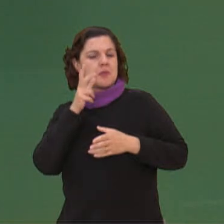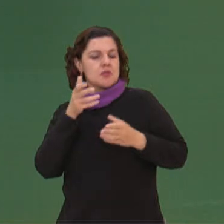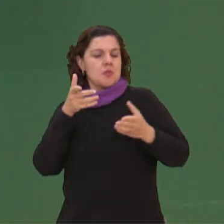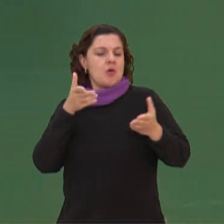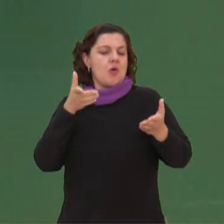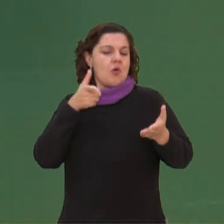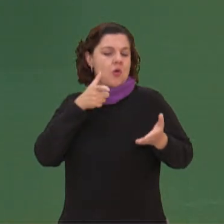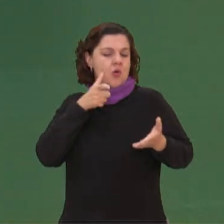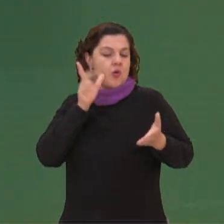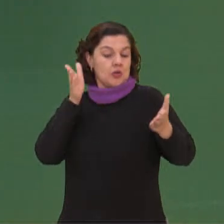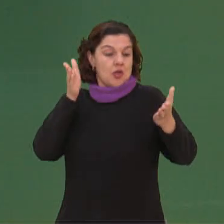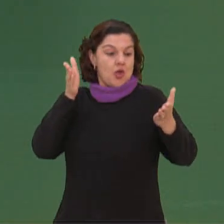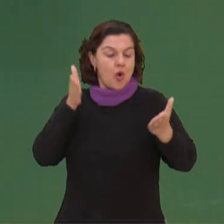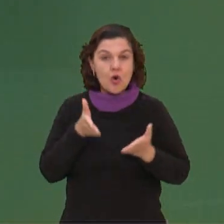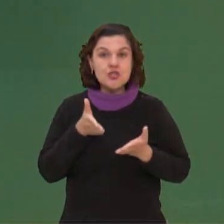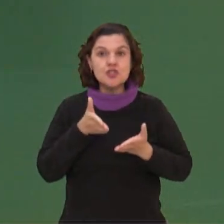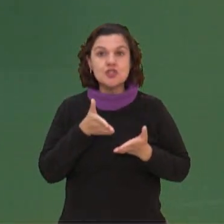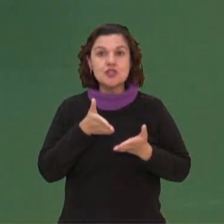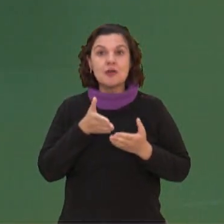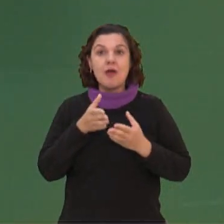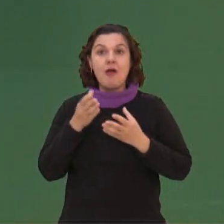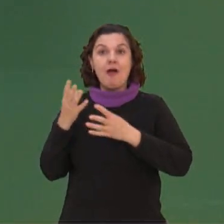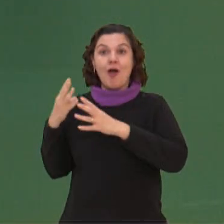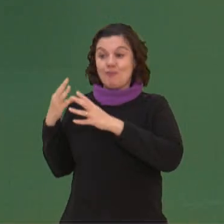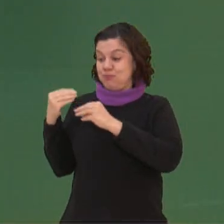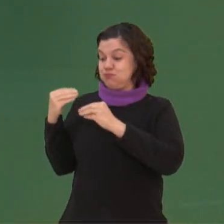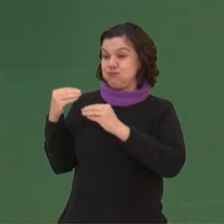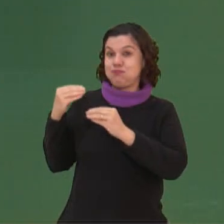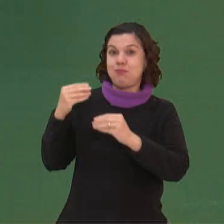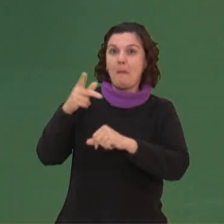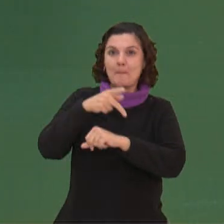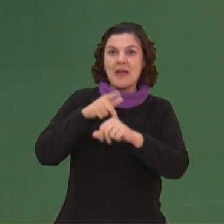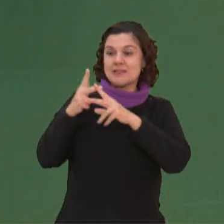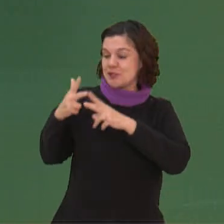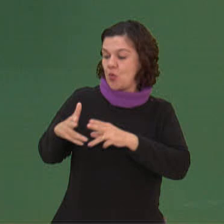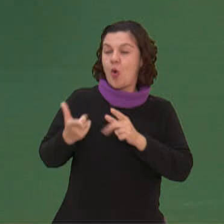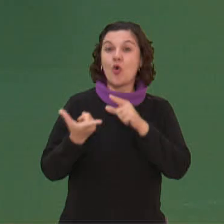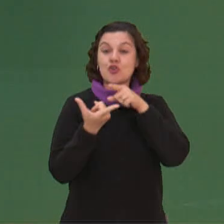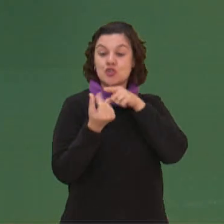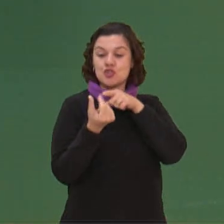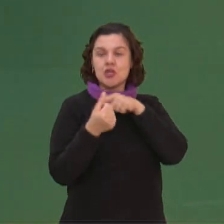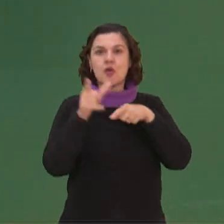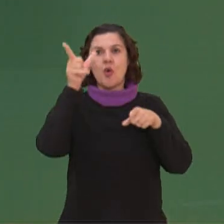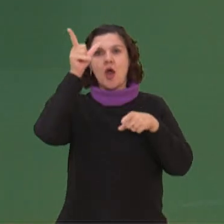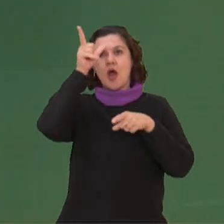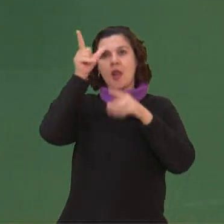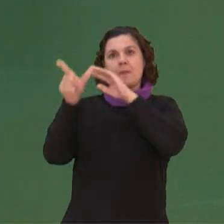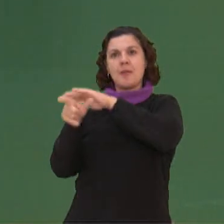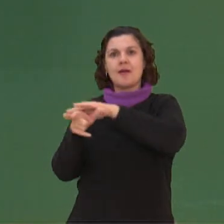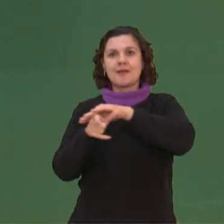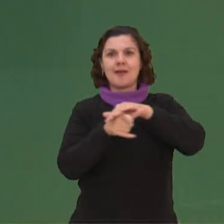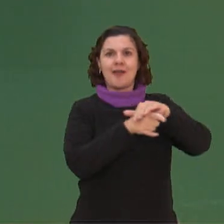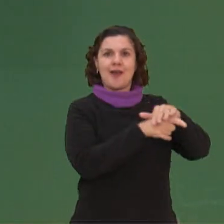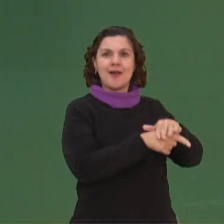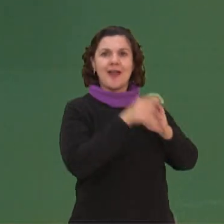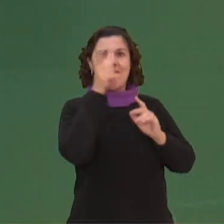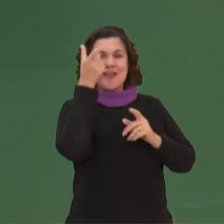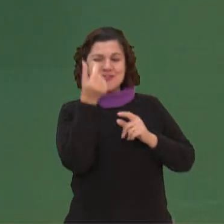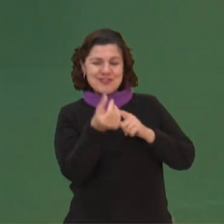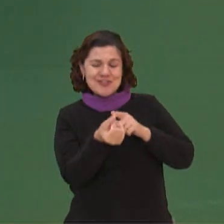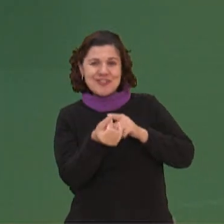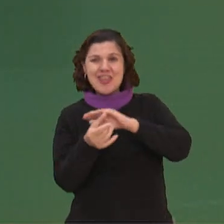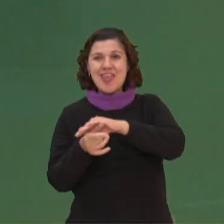outro, dezenas de países começaram a usar uma só moeda? A Alemanha deixar aquilo que ela tinha consigo